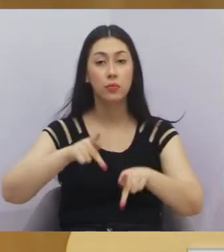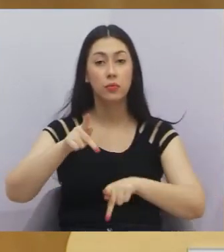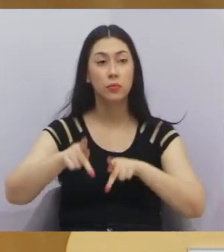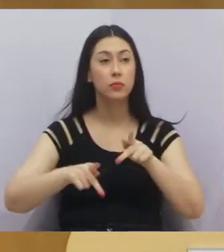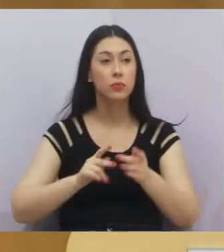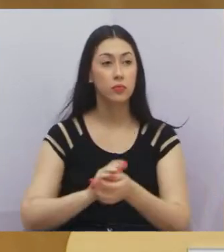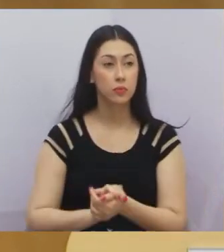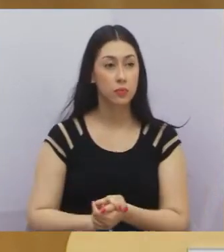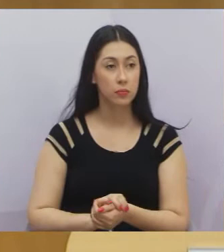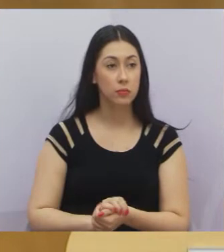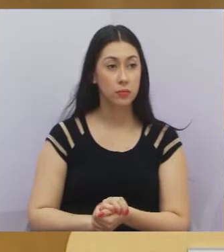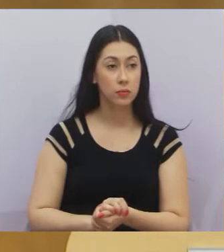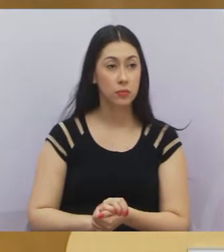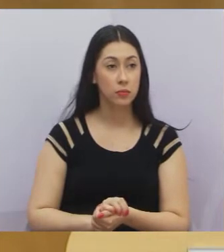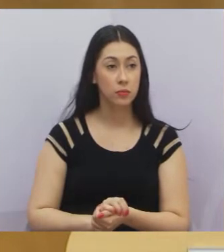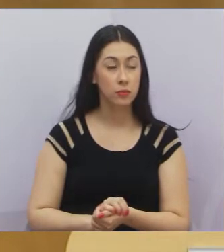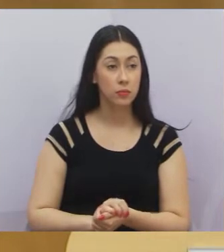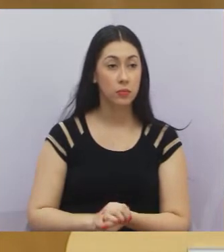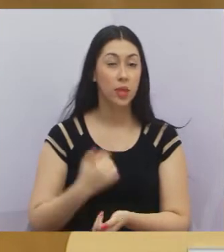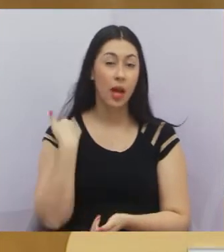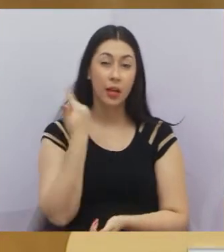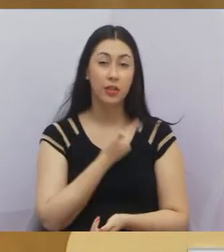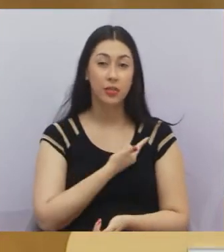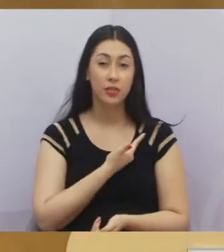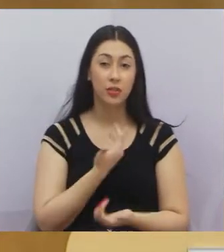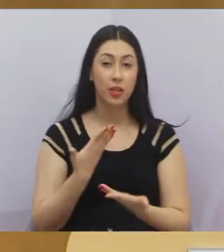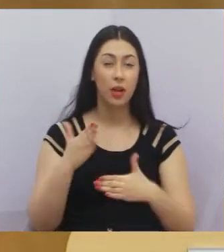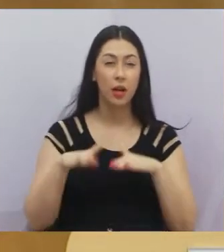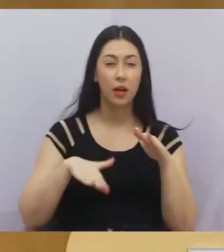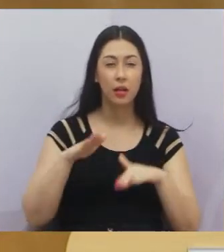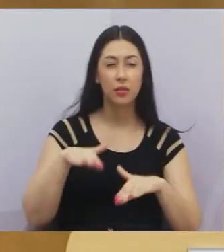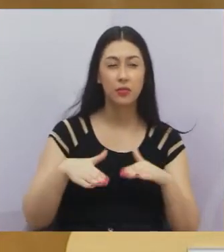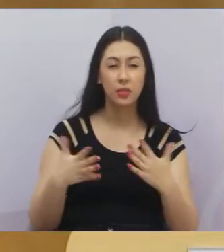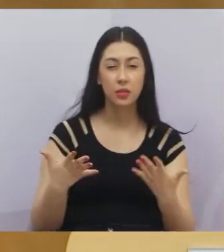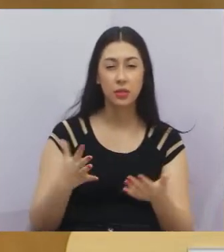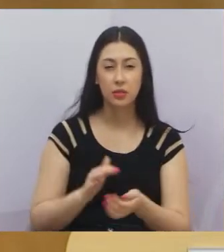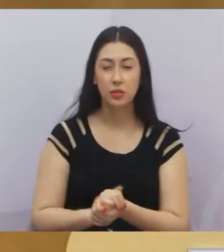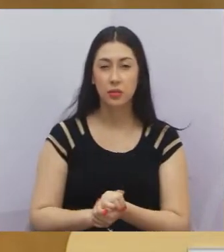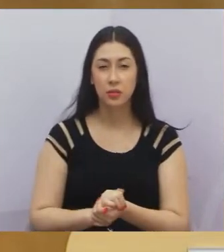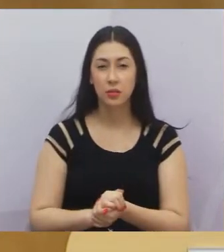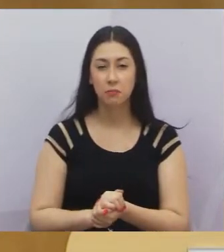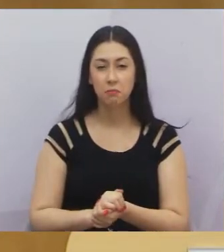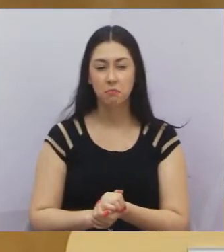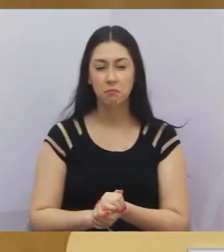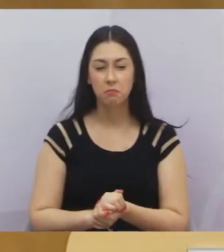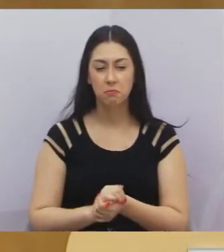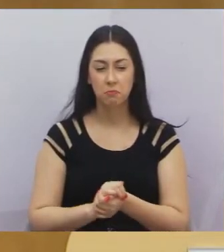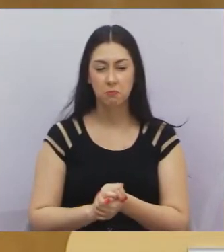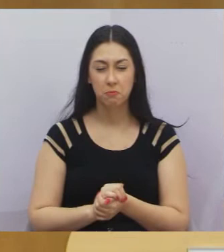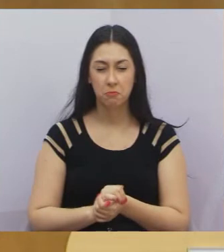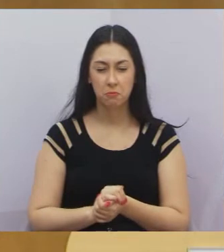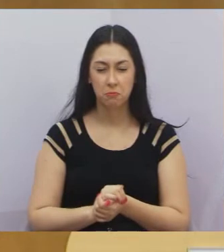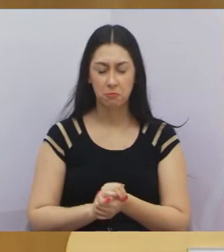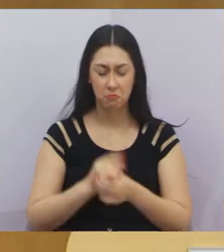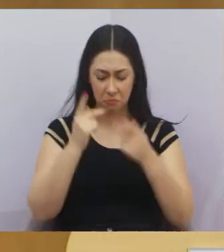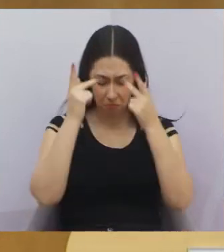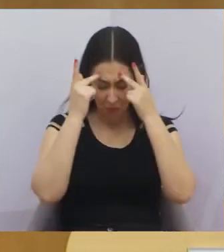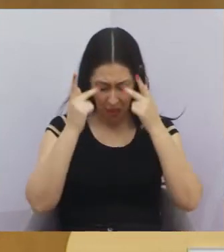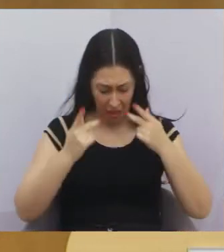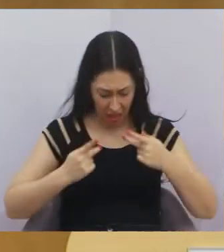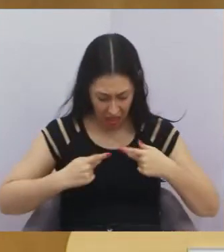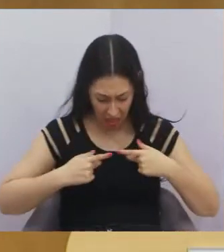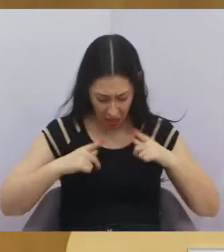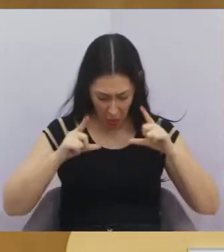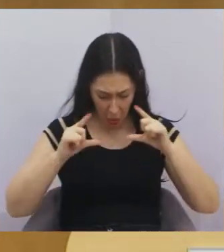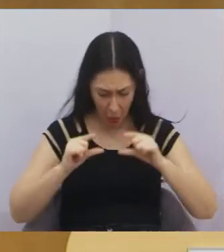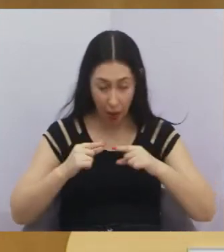vezes a gente mesmo acaba se descriminalizando. Mas eu quero dizer